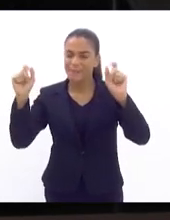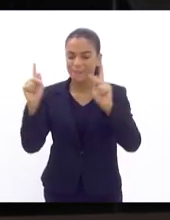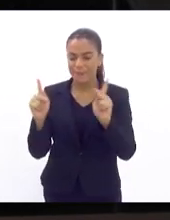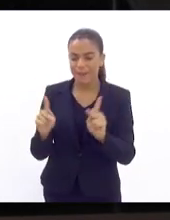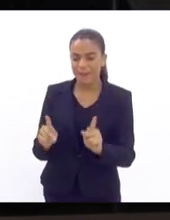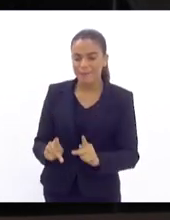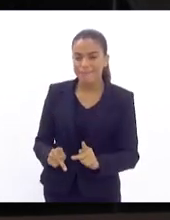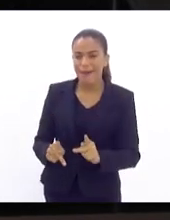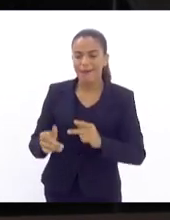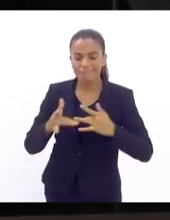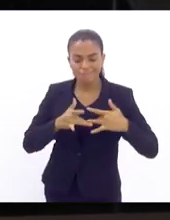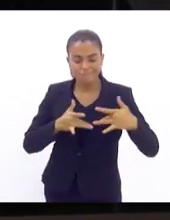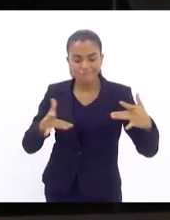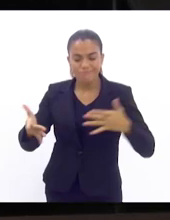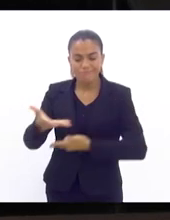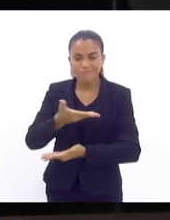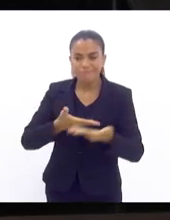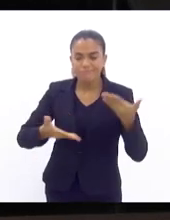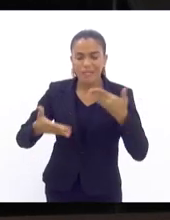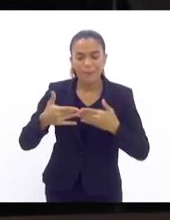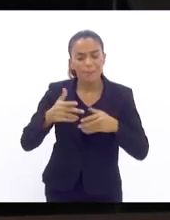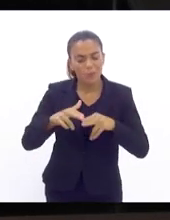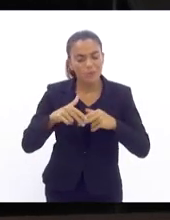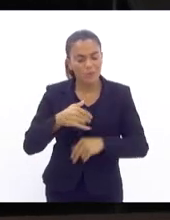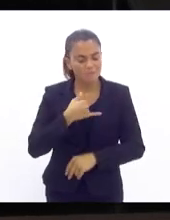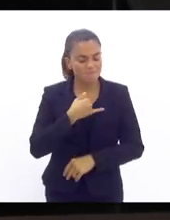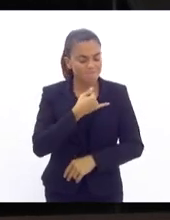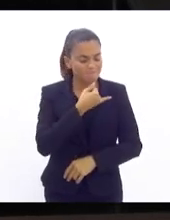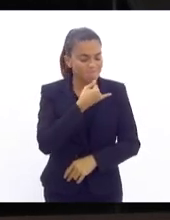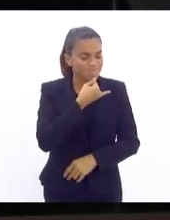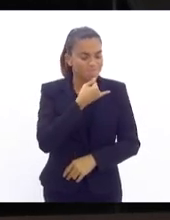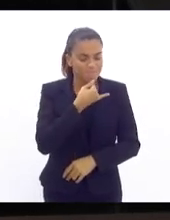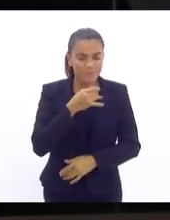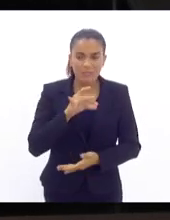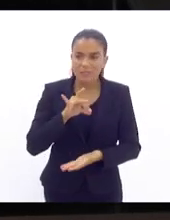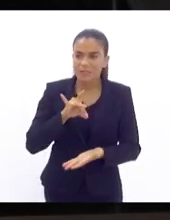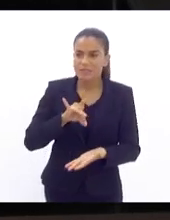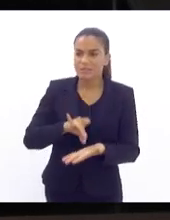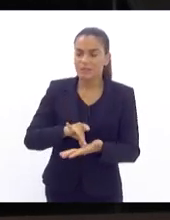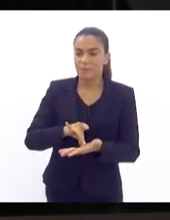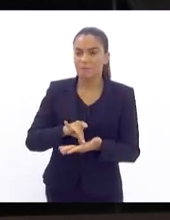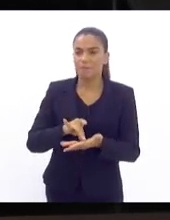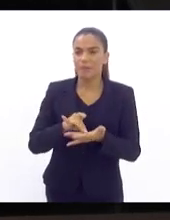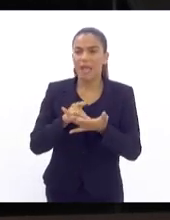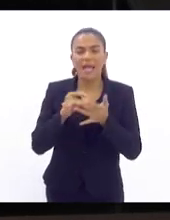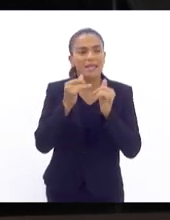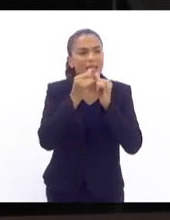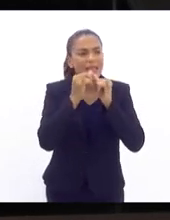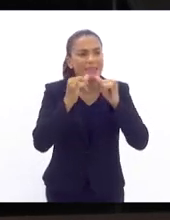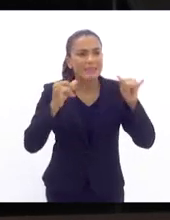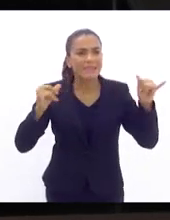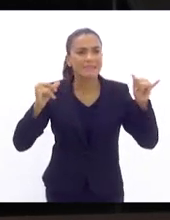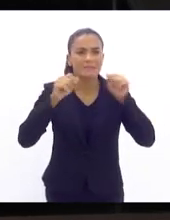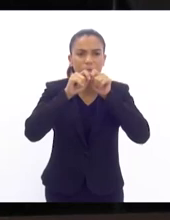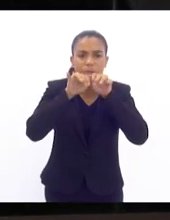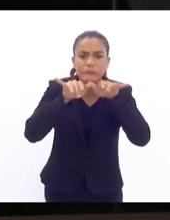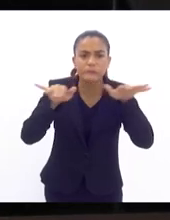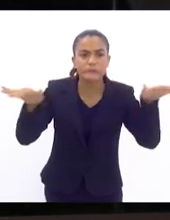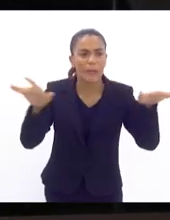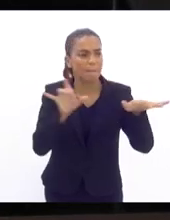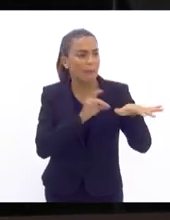se entristecem. O quanto realmente essa energia do medo se espalha.